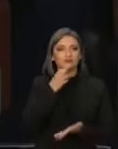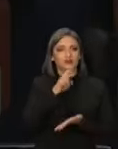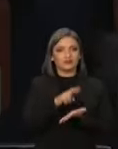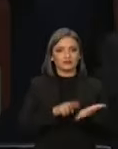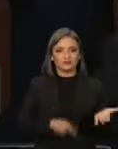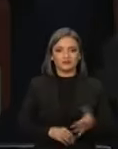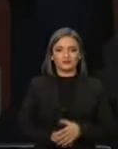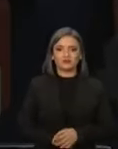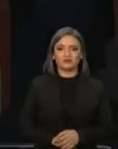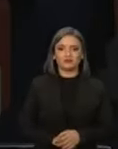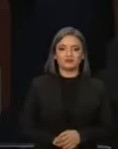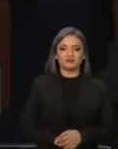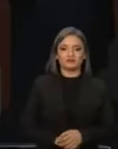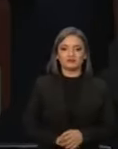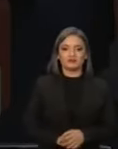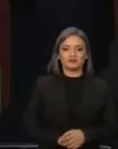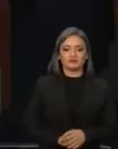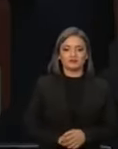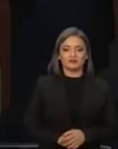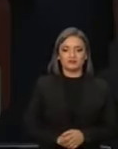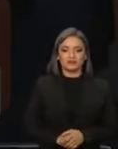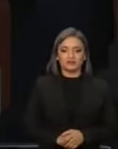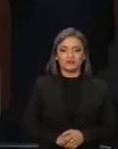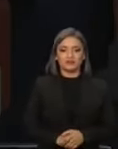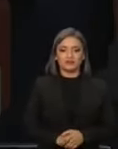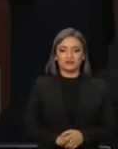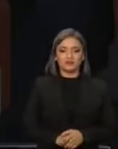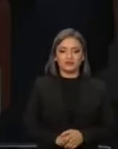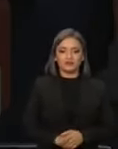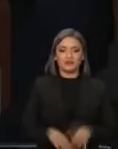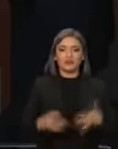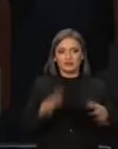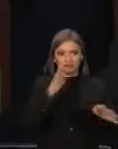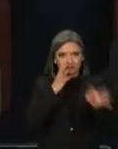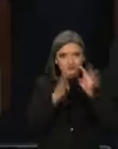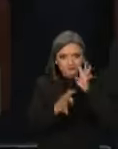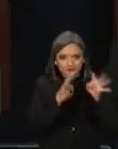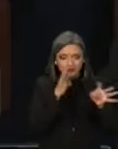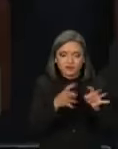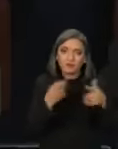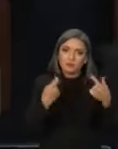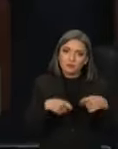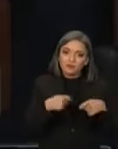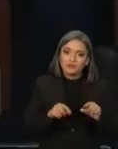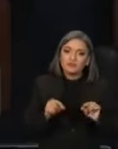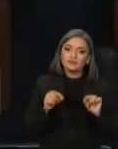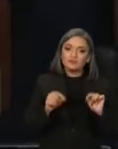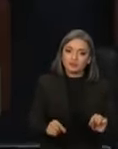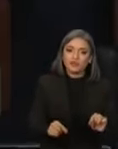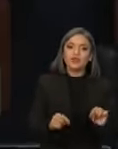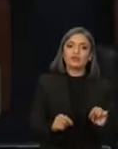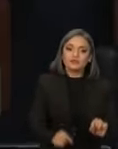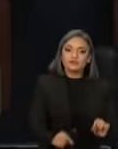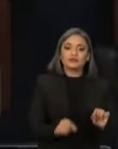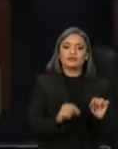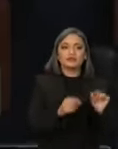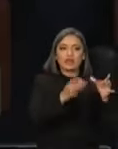A acusação, portanto, deve ser pormenorizada. em nome do